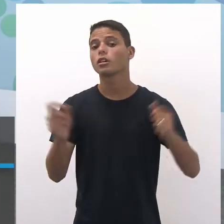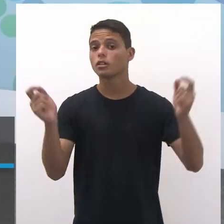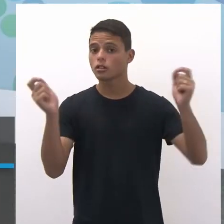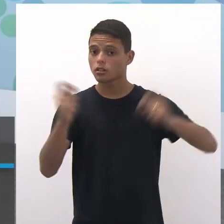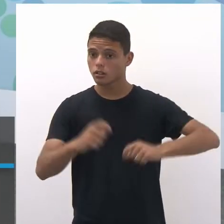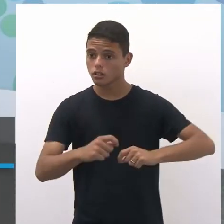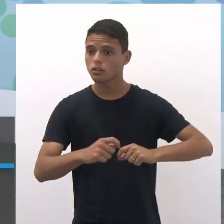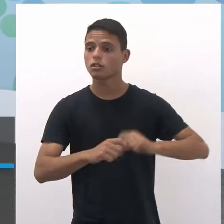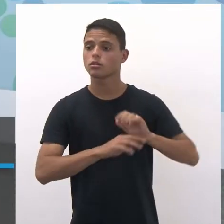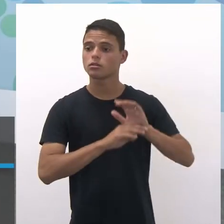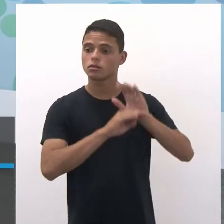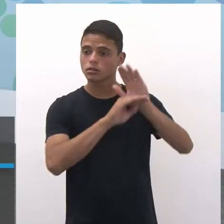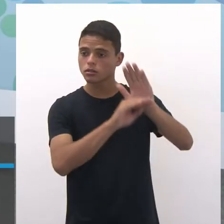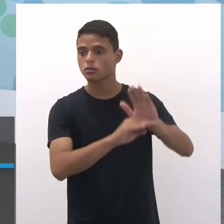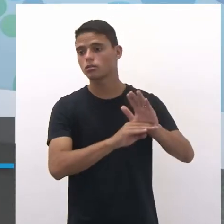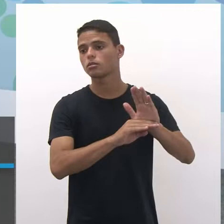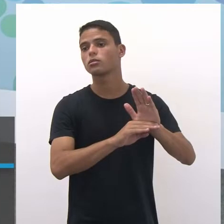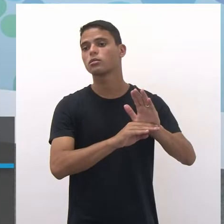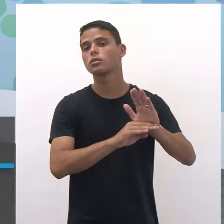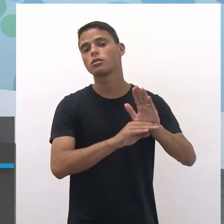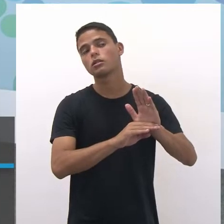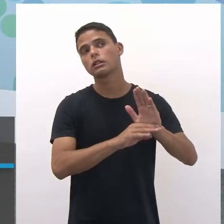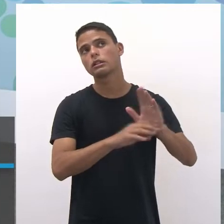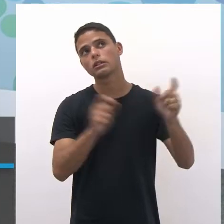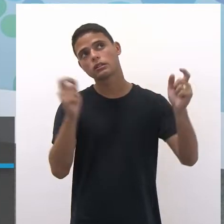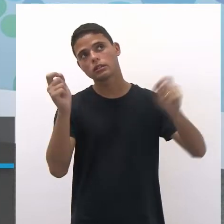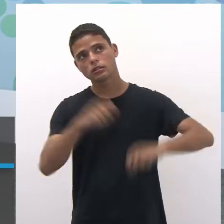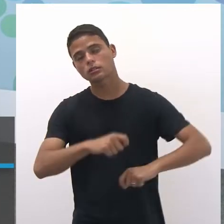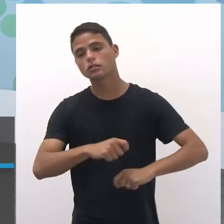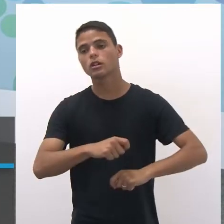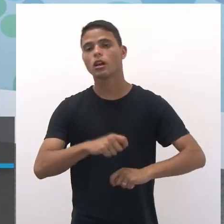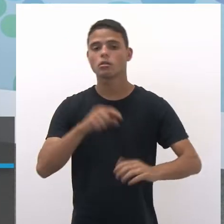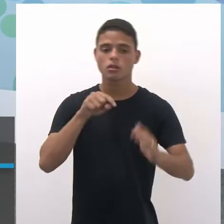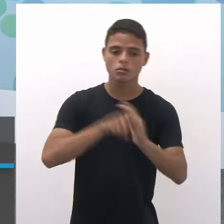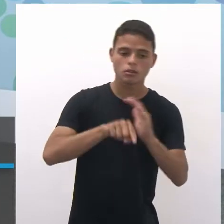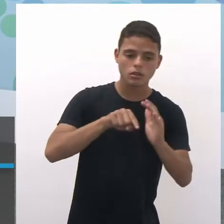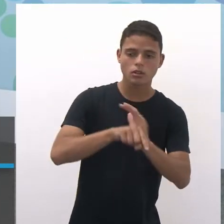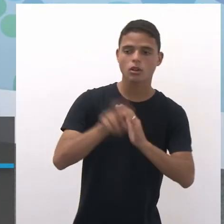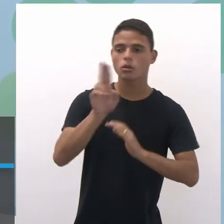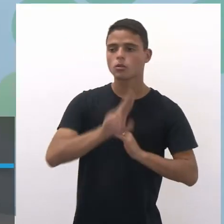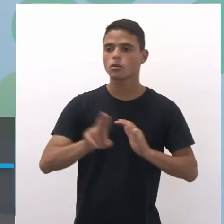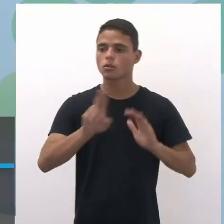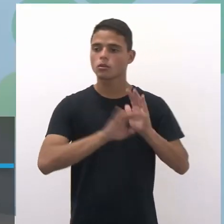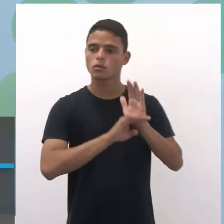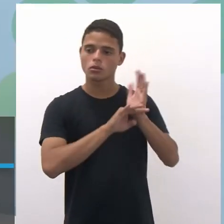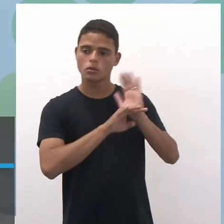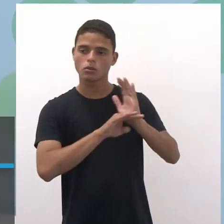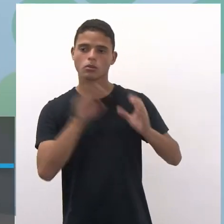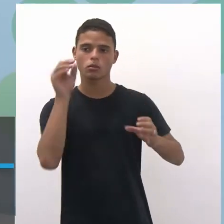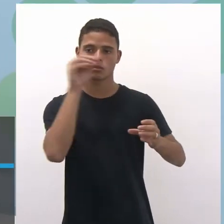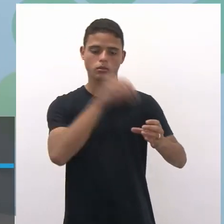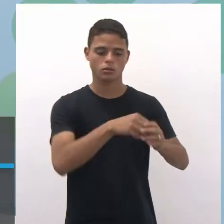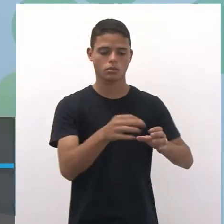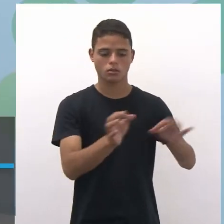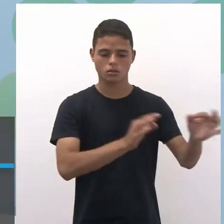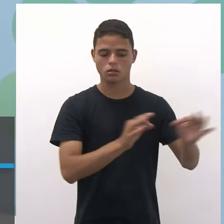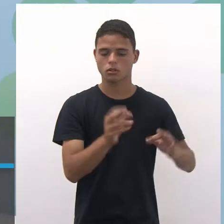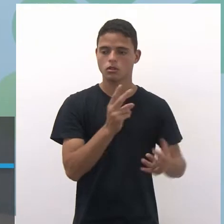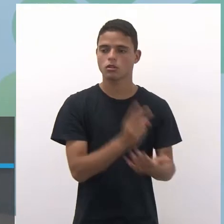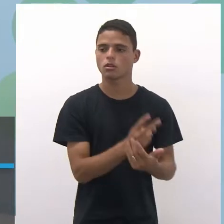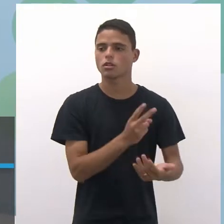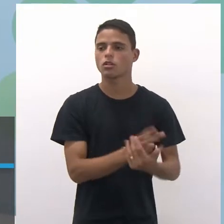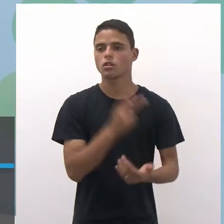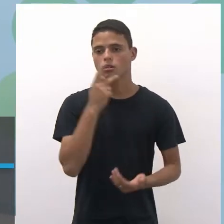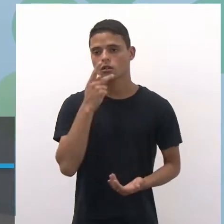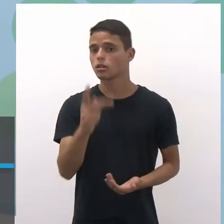na verdade, assim, claro que podemos sim pesquisar, usar os vídeos já dentro desse planejamento que eu tanto falo,